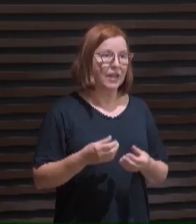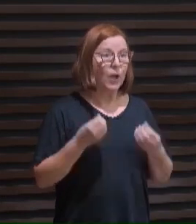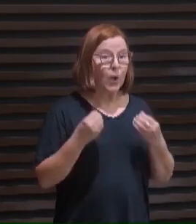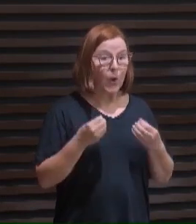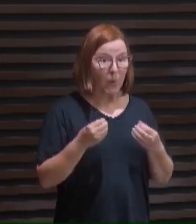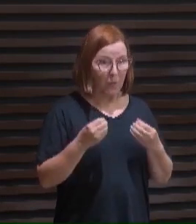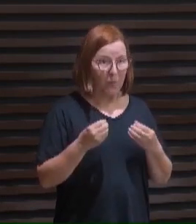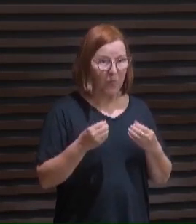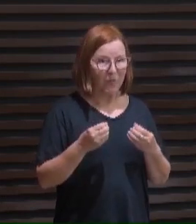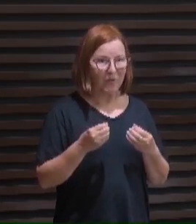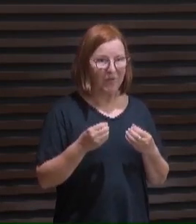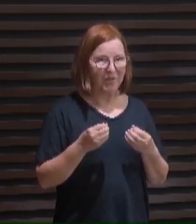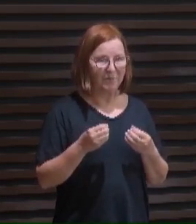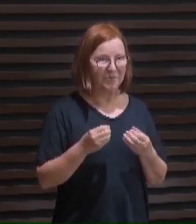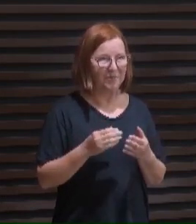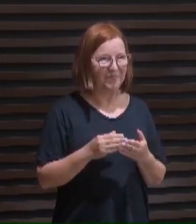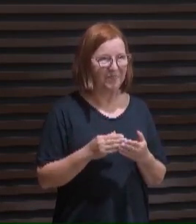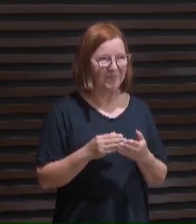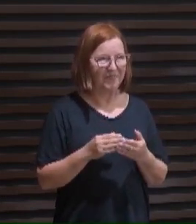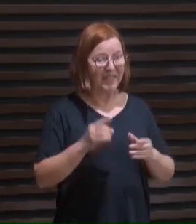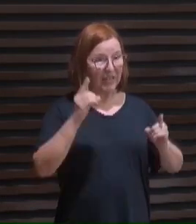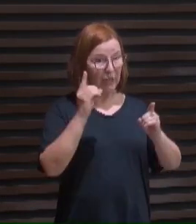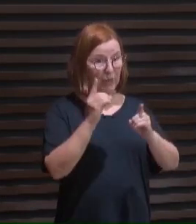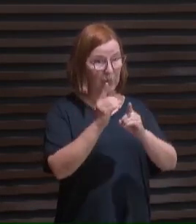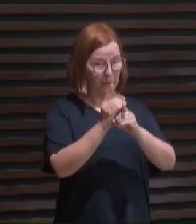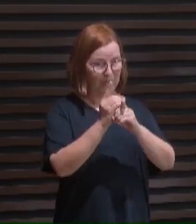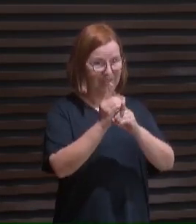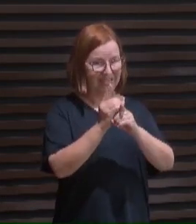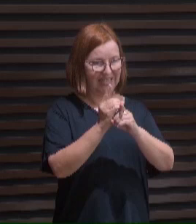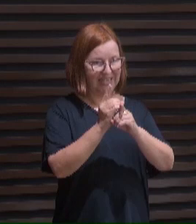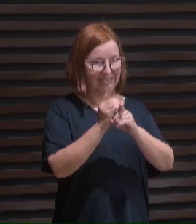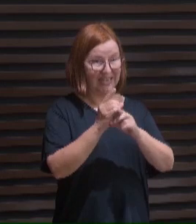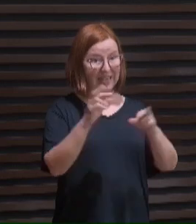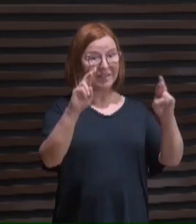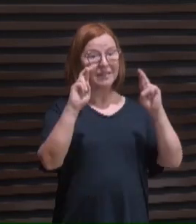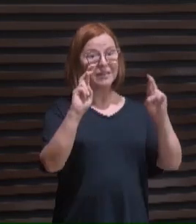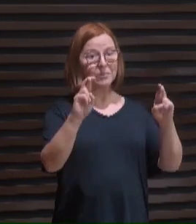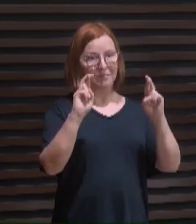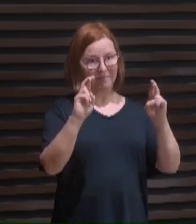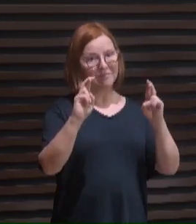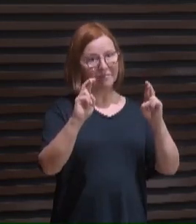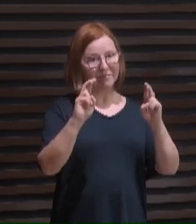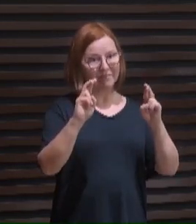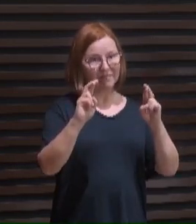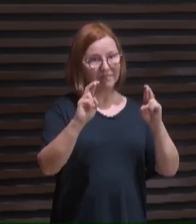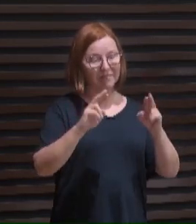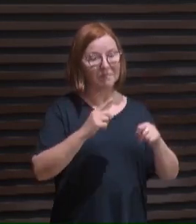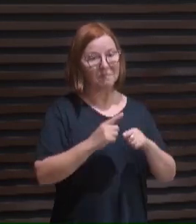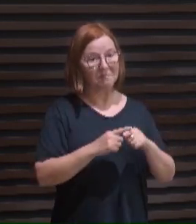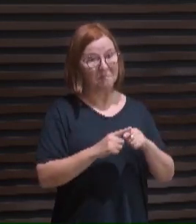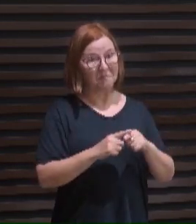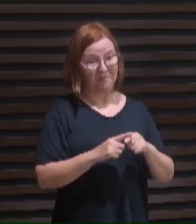A fumaça está entrando na casa e não sai. É o huis-clos de Sartre, ou as mônadas